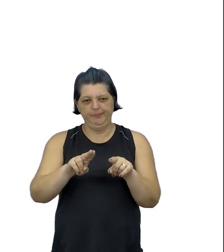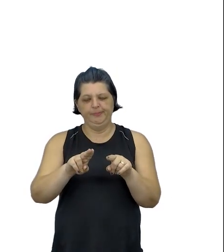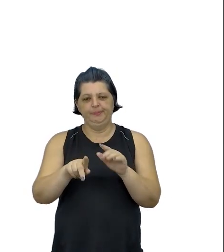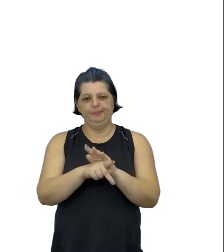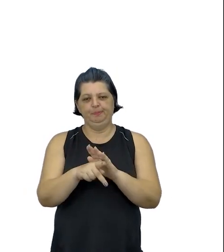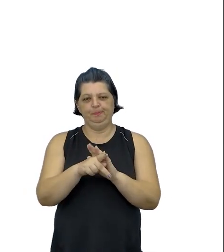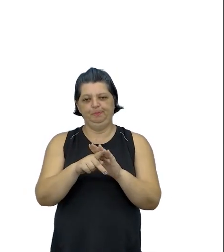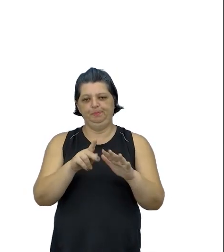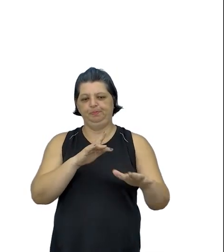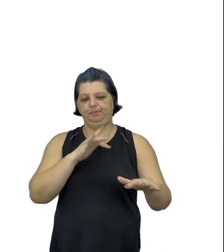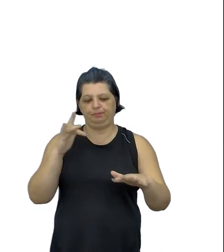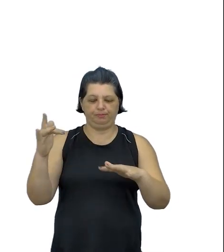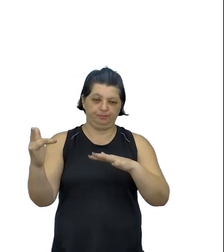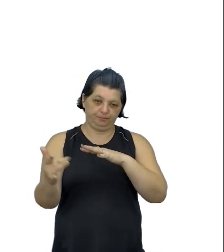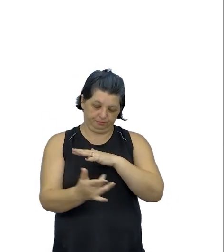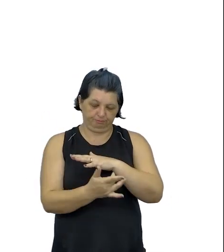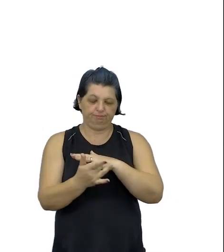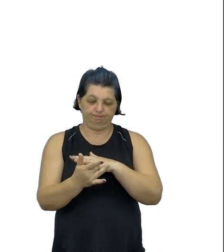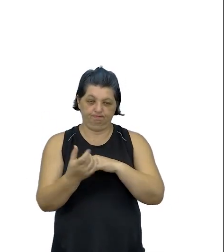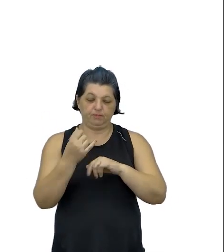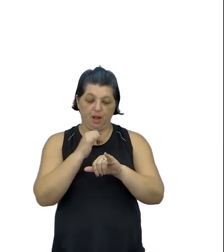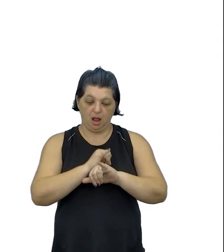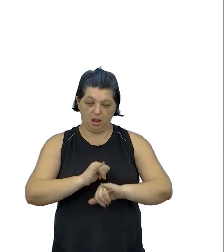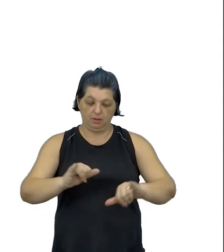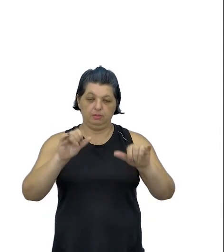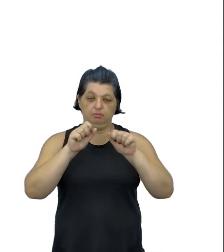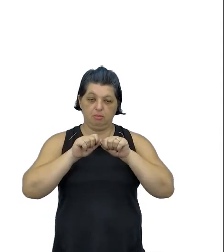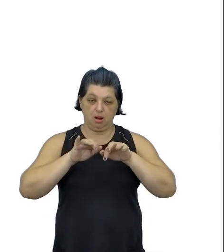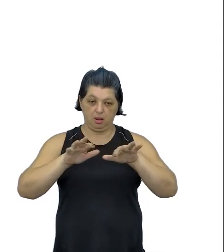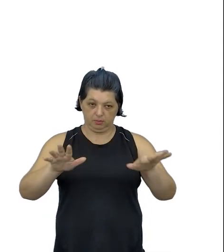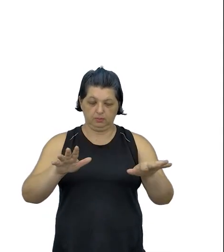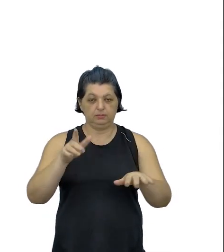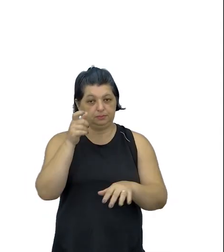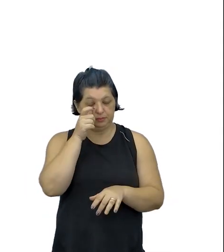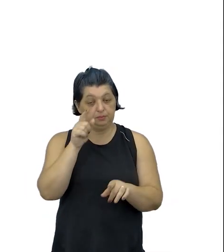porque tem uma difusão maior, é muito interessante também.